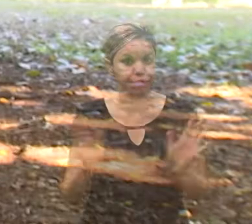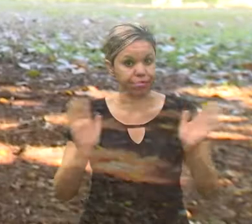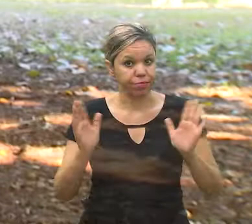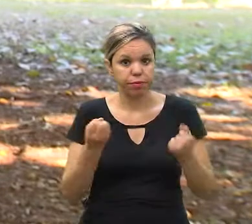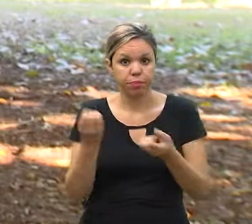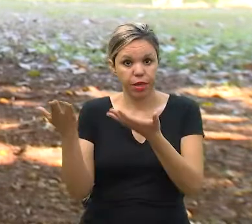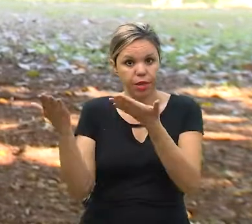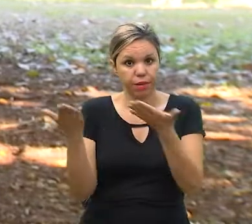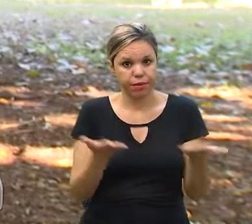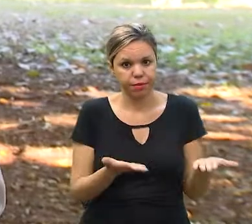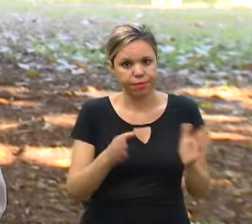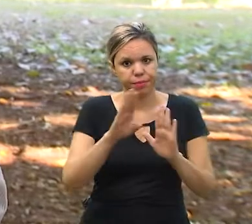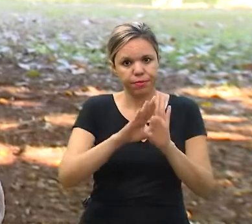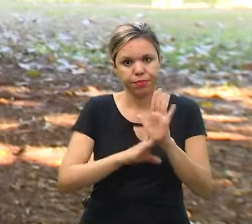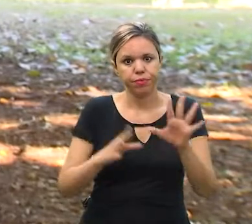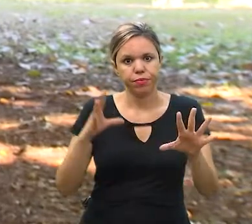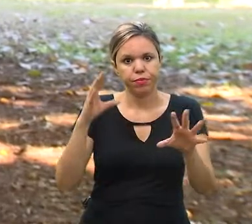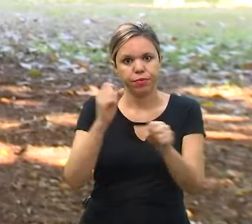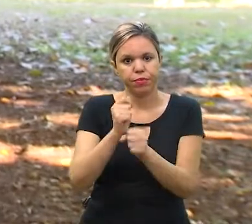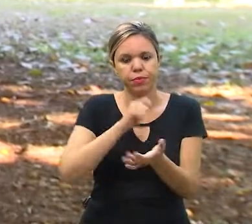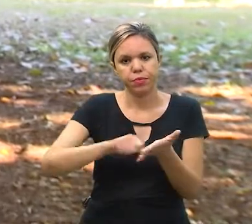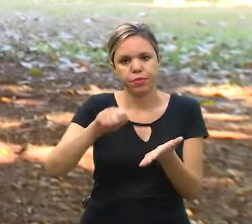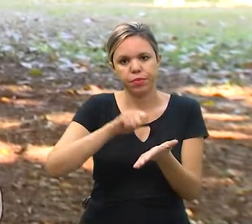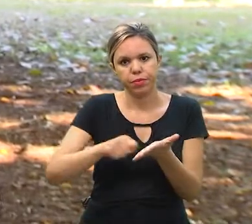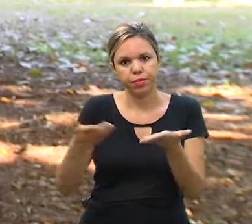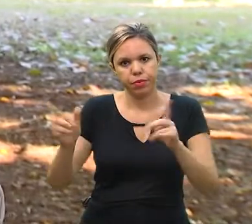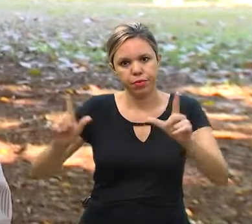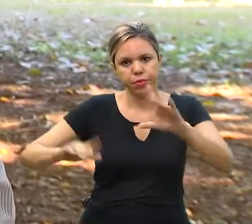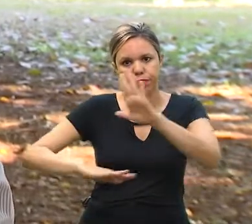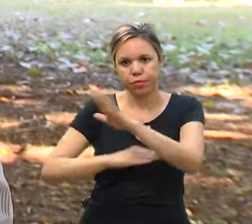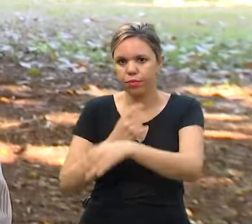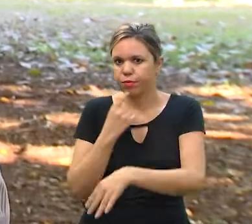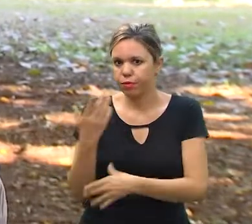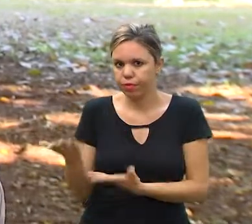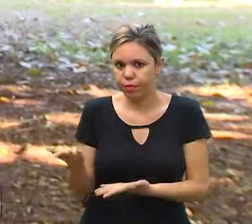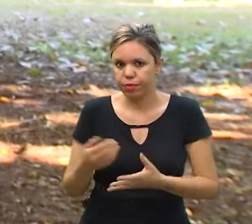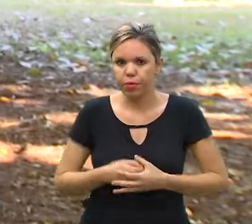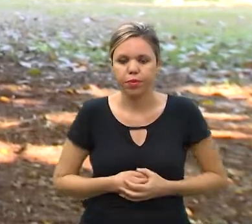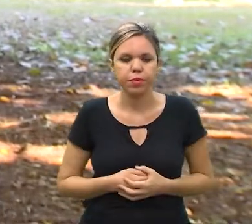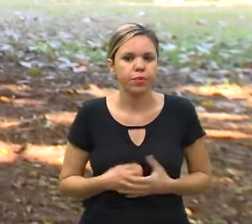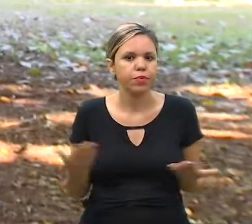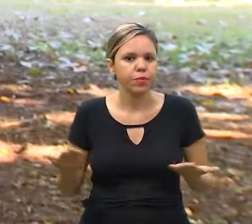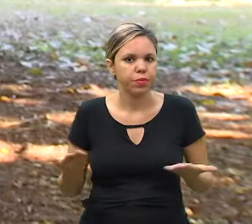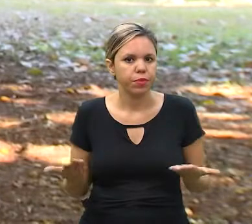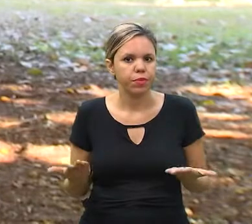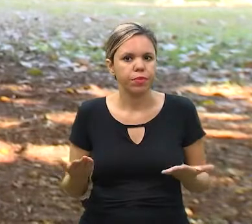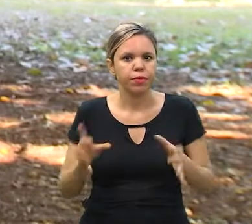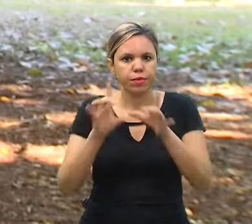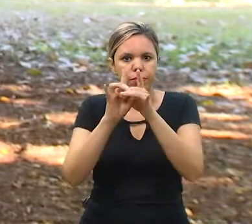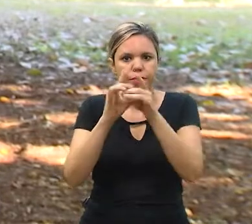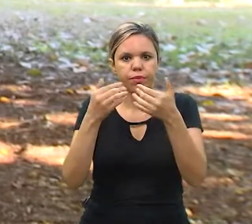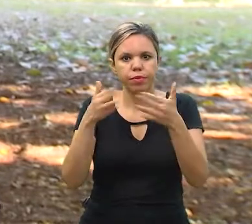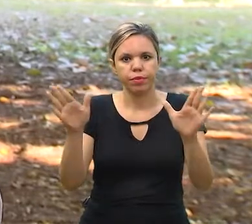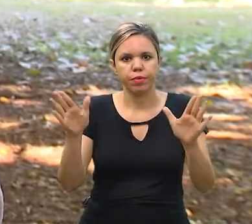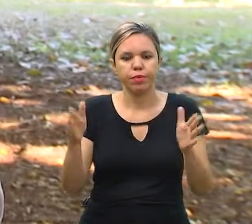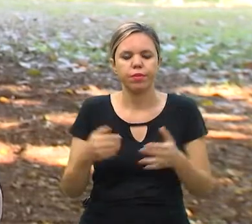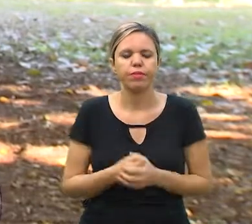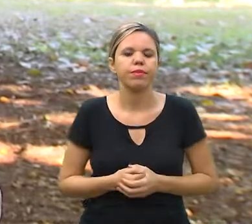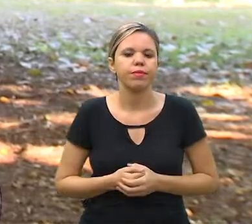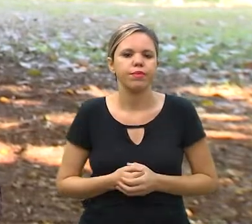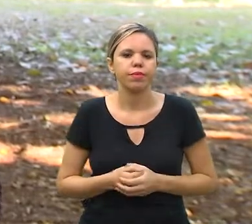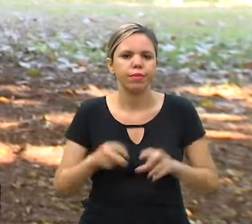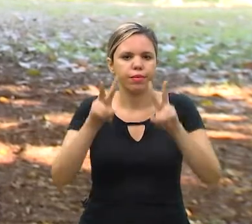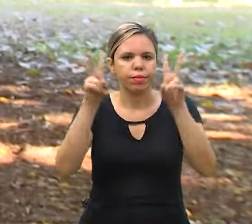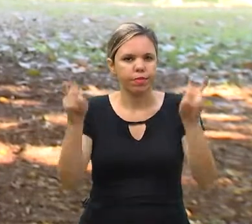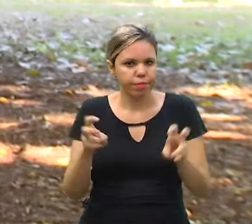Olá, seja muito bem-vindo a mais um quadro Na Ponta do Lápis, aqui na tela da TV Câmara Campinas. Hoje estamos ao ar livre para falar de